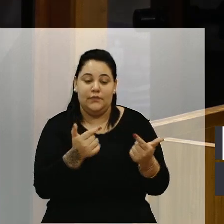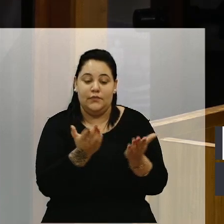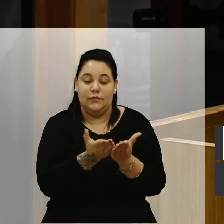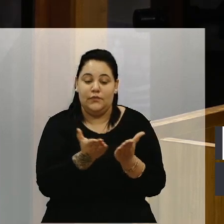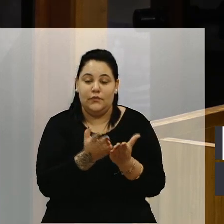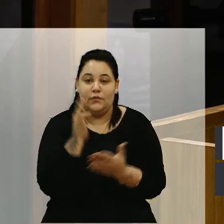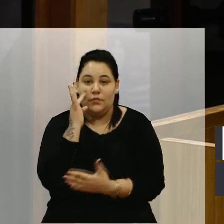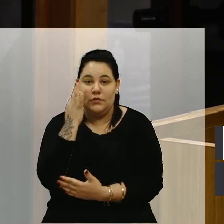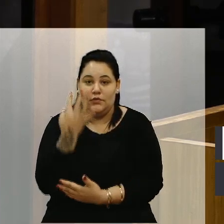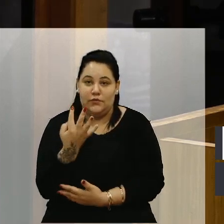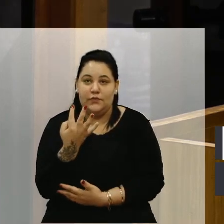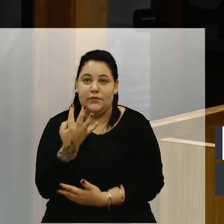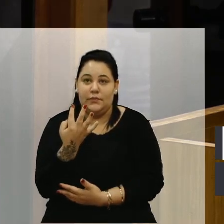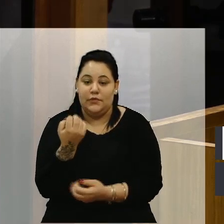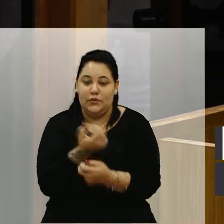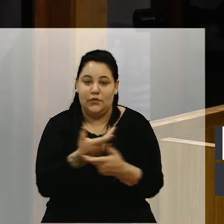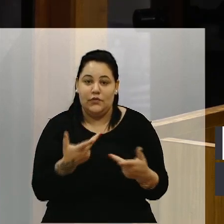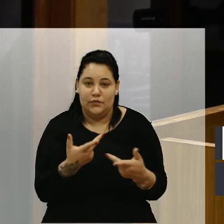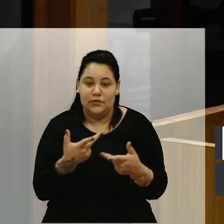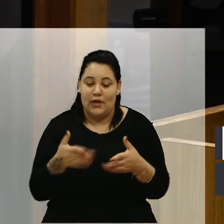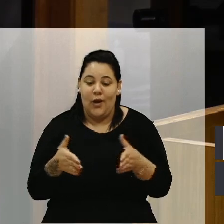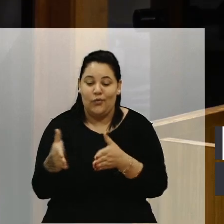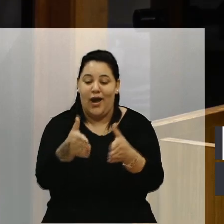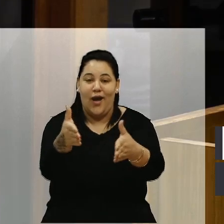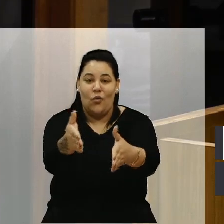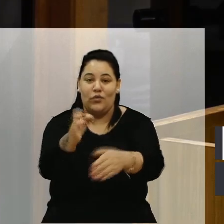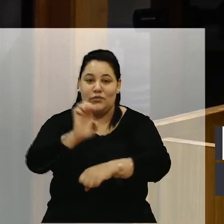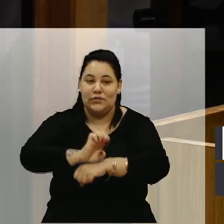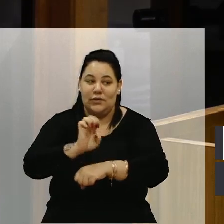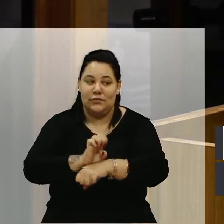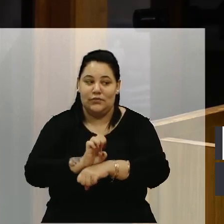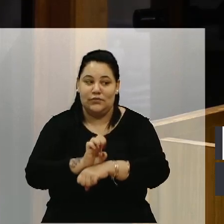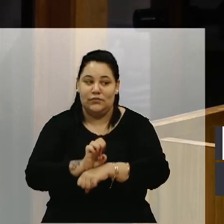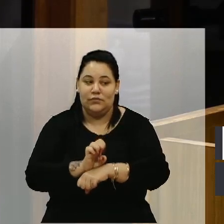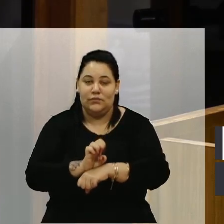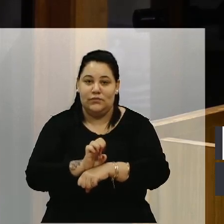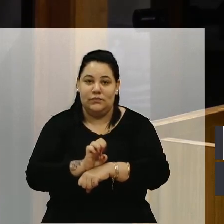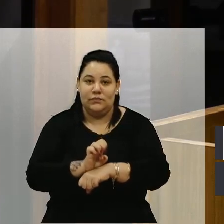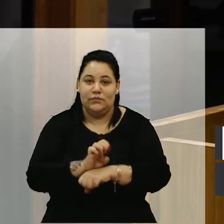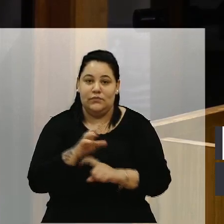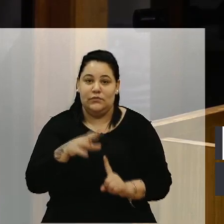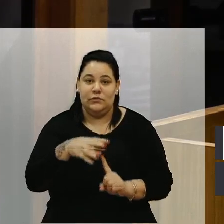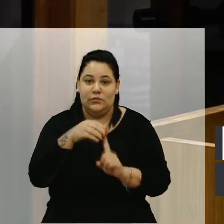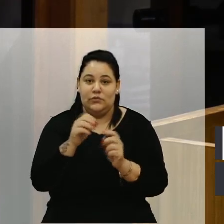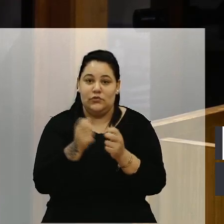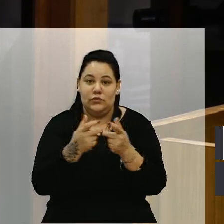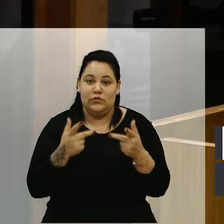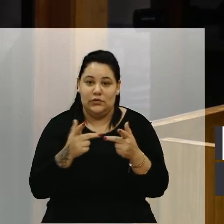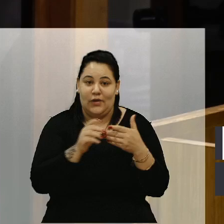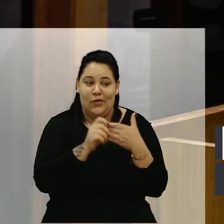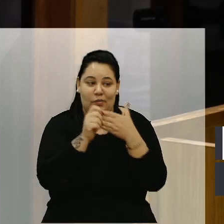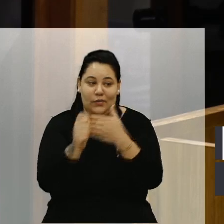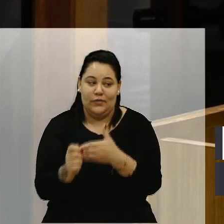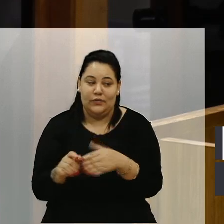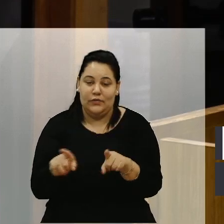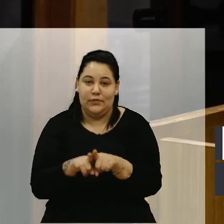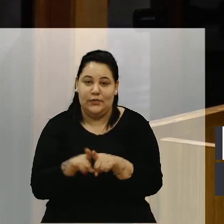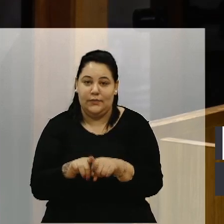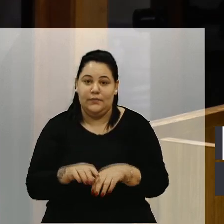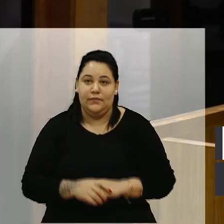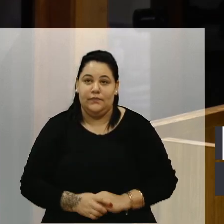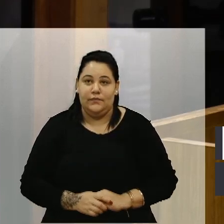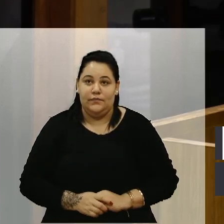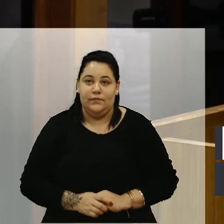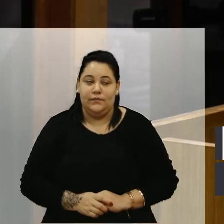soluções definitivas em trechos estaduais. Inclusive a questão do monitoramento. Então aqui,